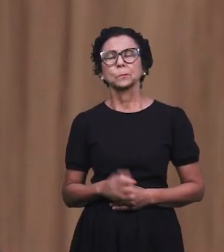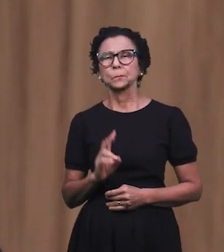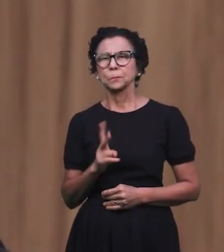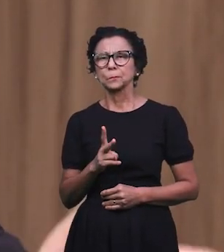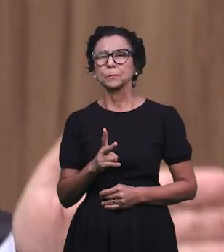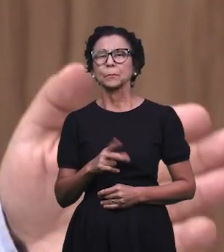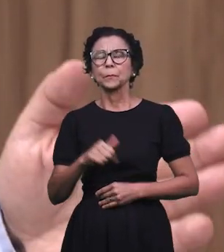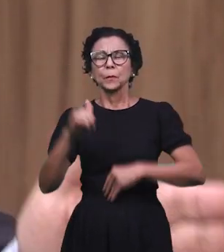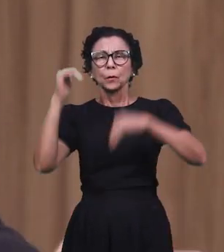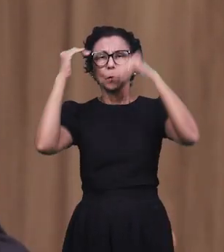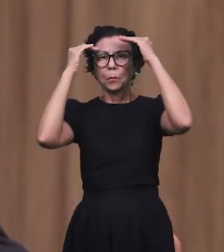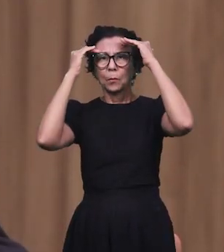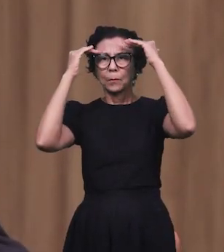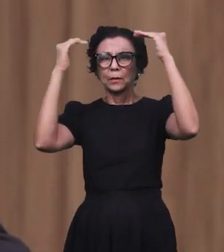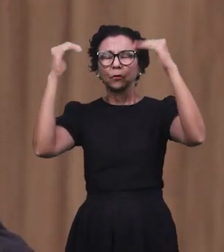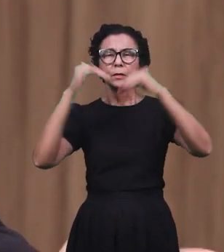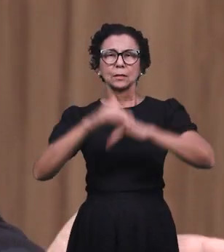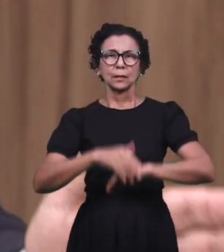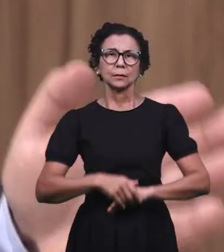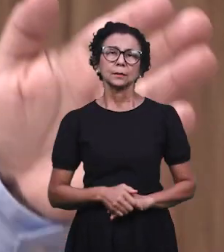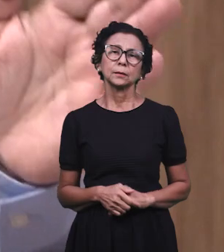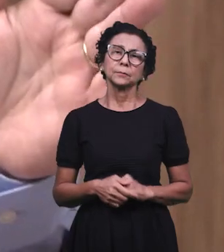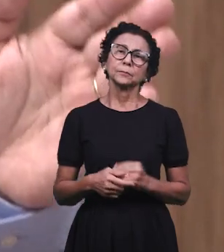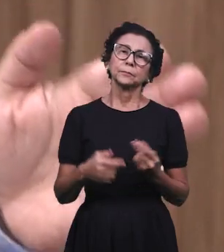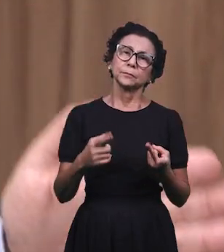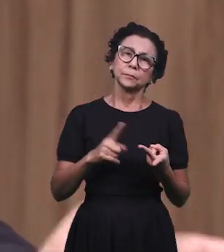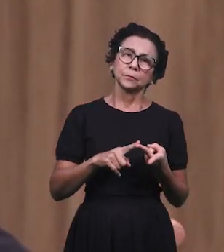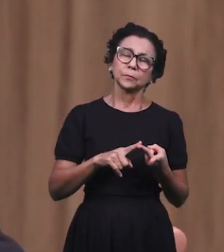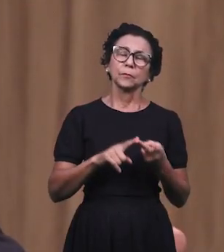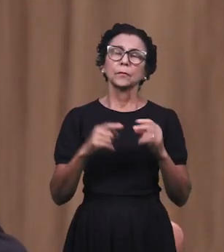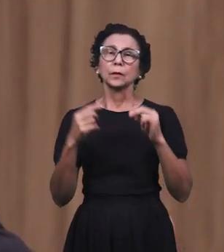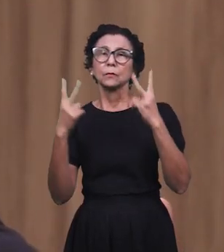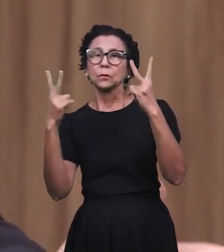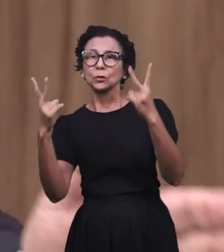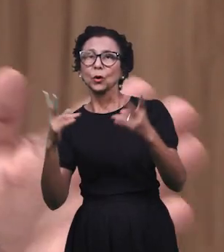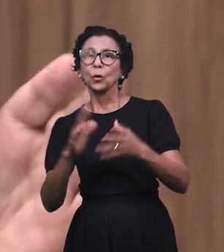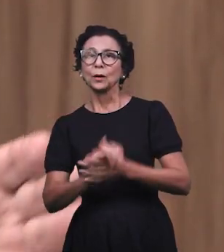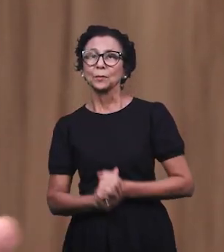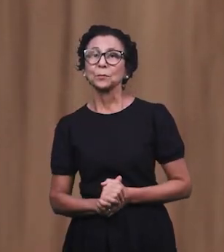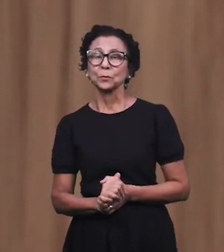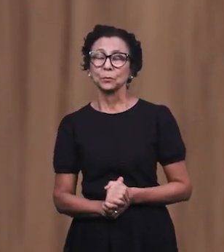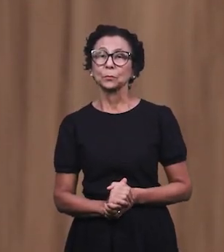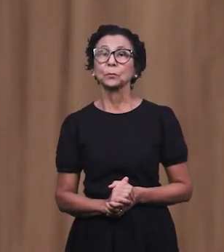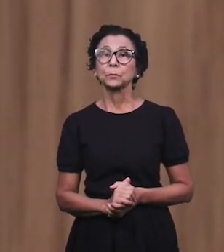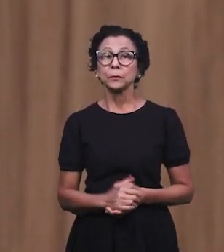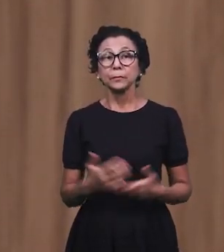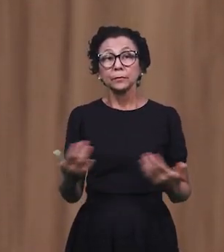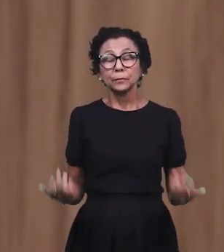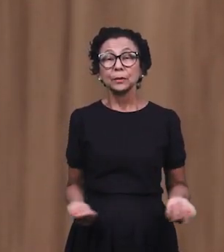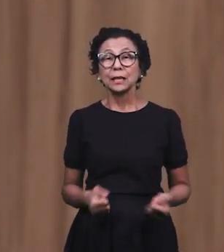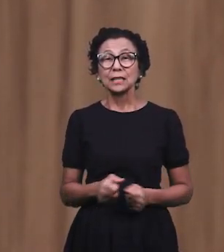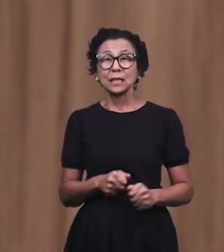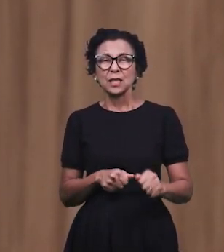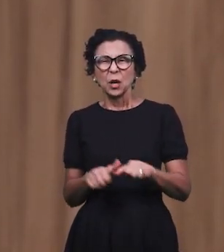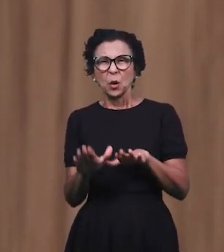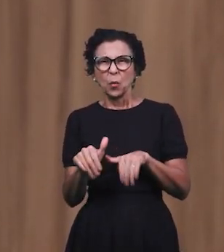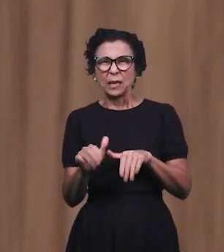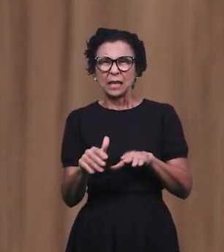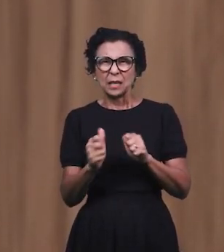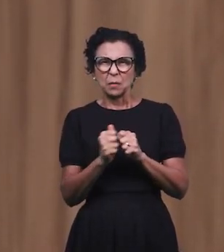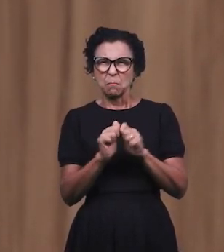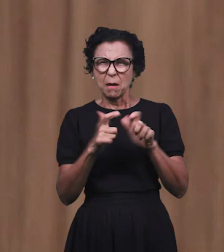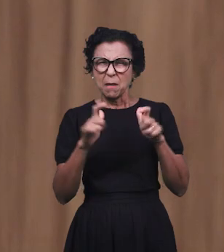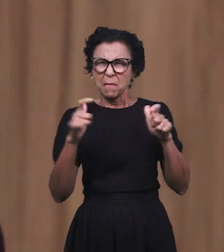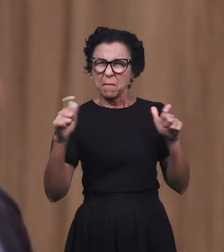traz. A obediência ao projeto é que produzia vitória. Porque às vezes o exército era grandioso, fazia